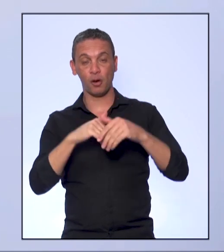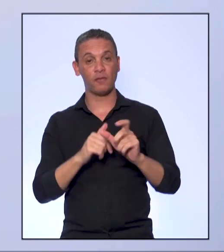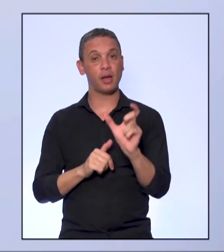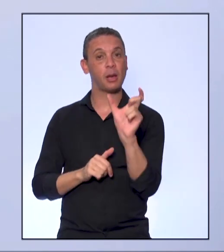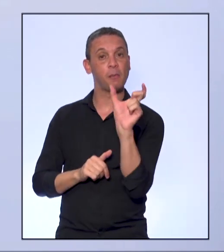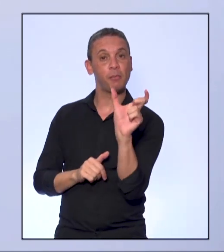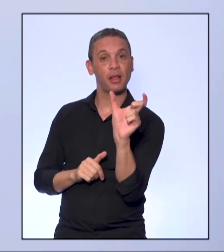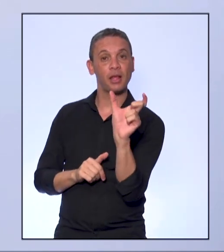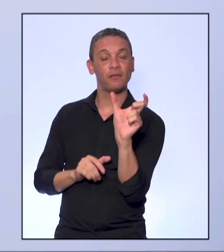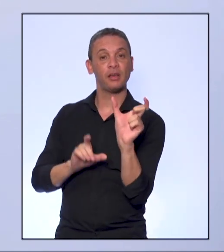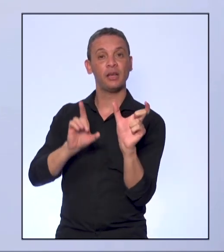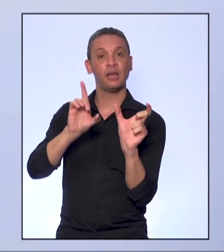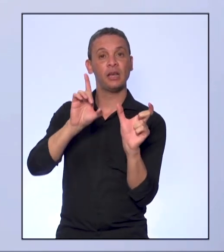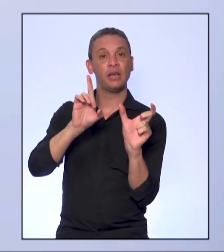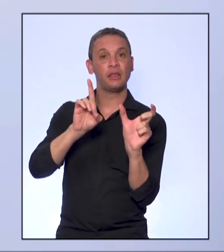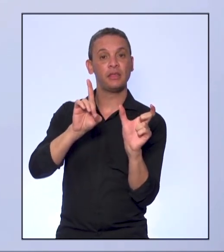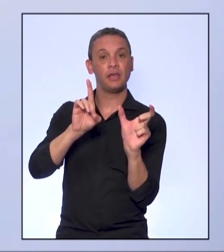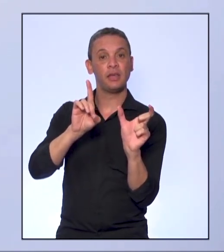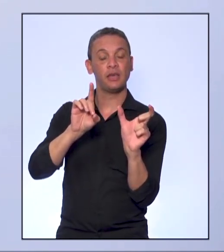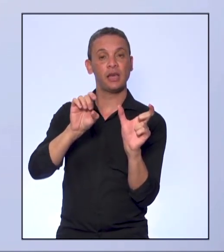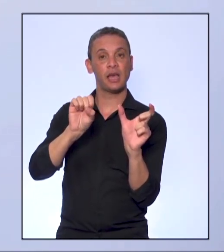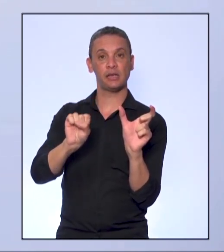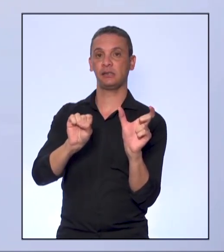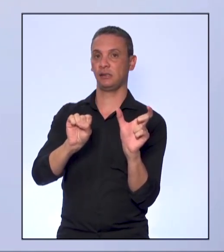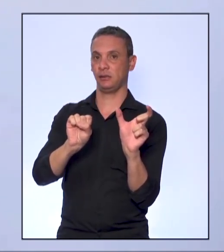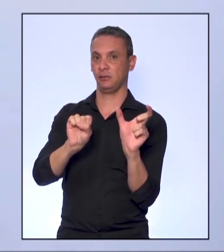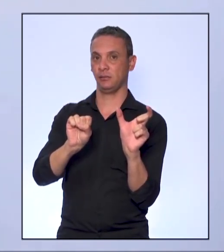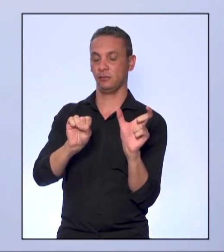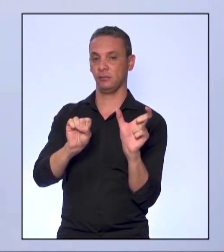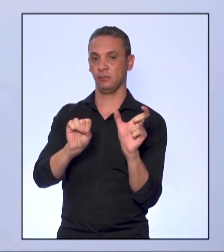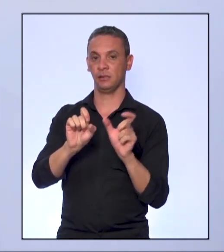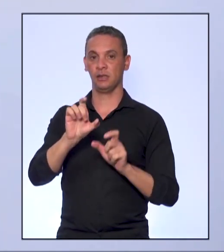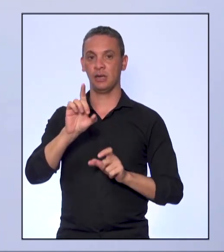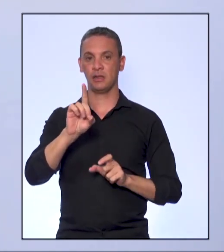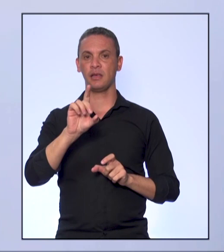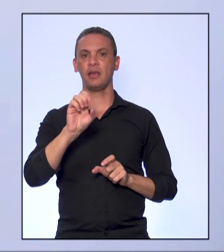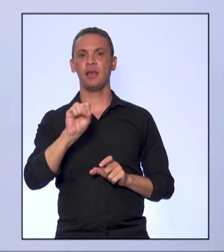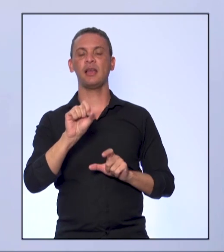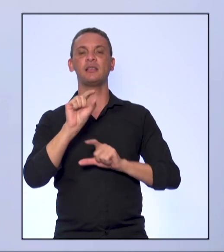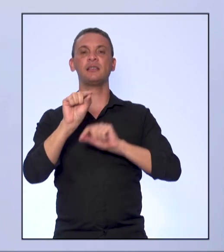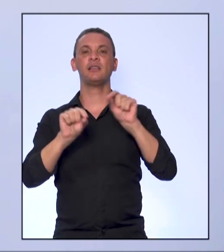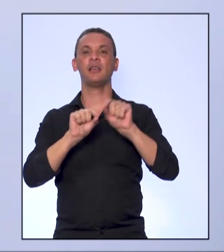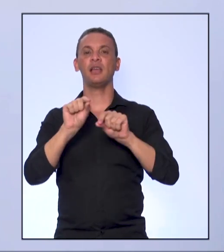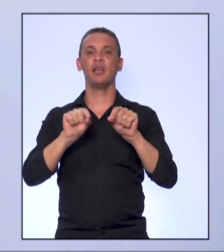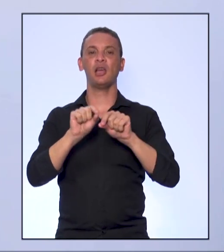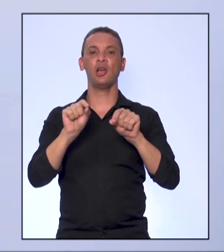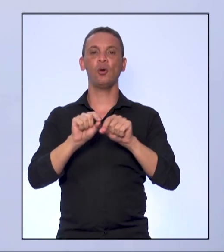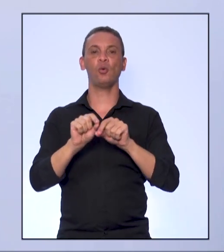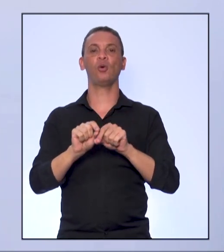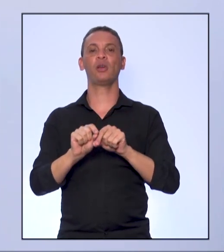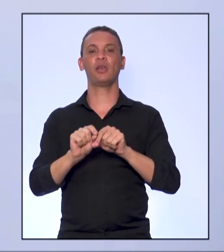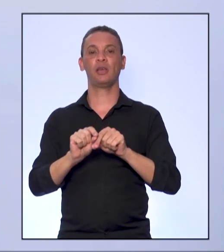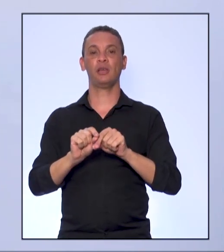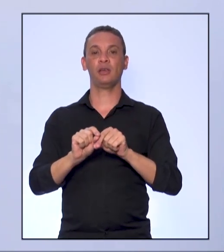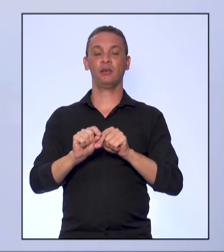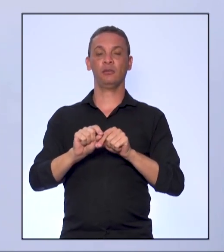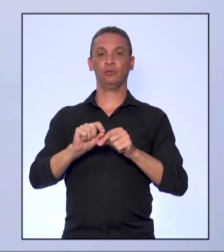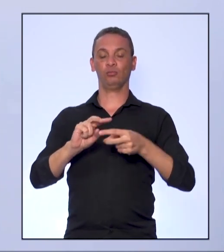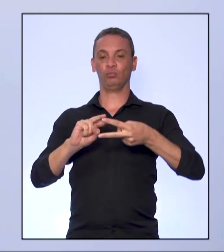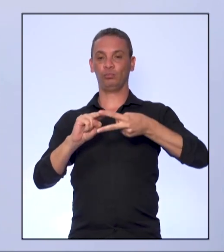ó, DS, você quer dizer que é o ácido nucleico de cadeia